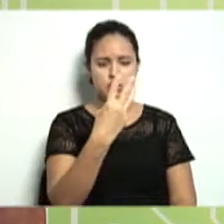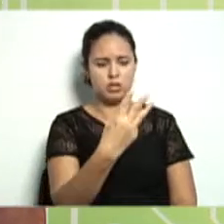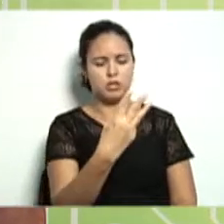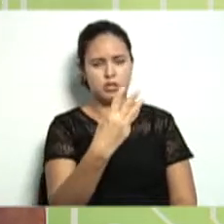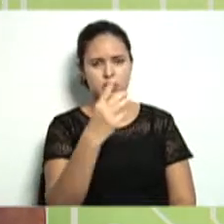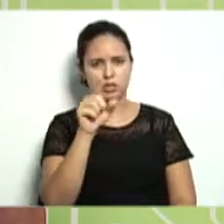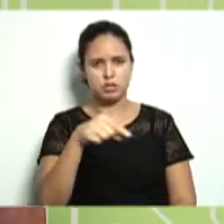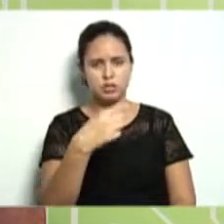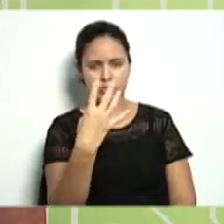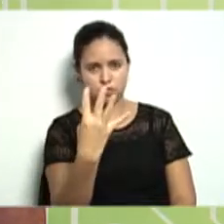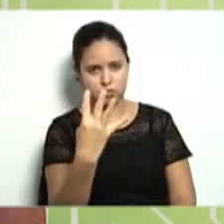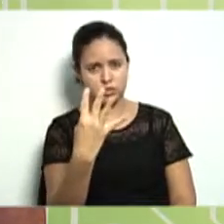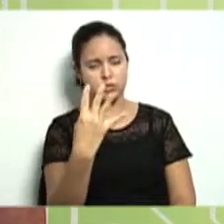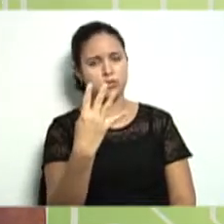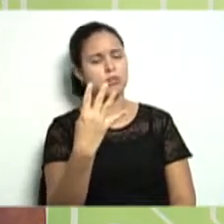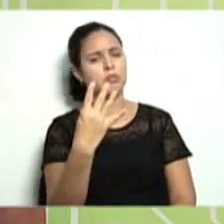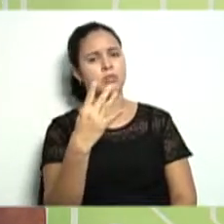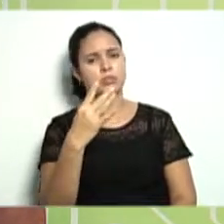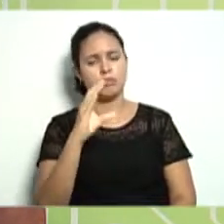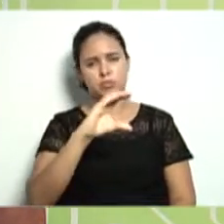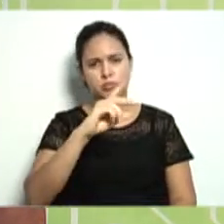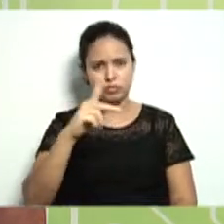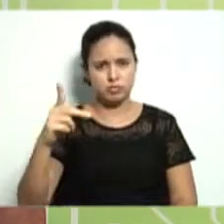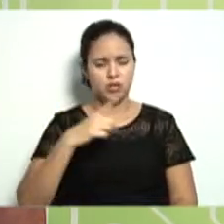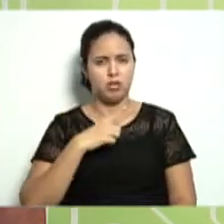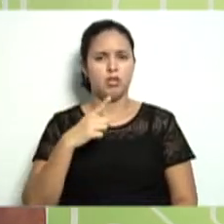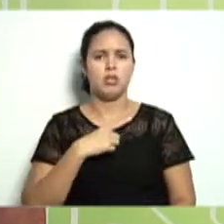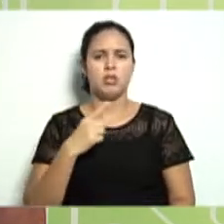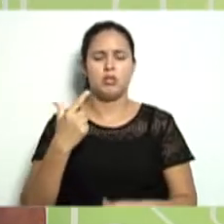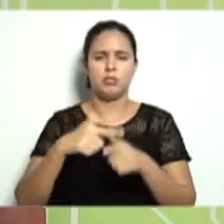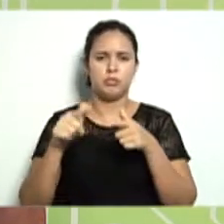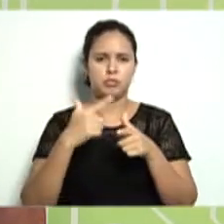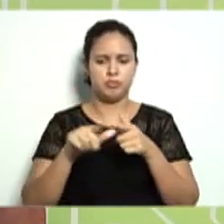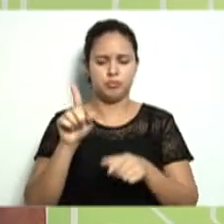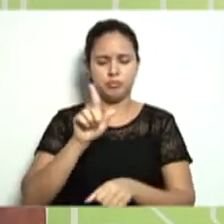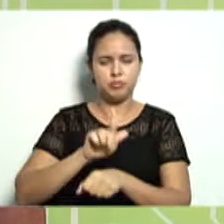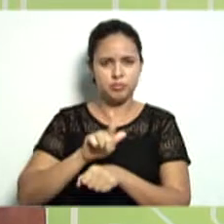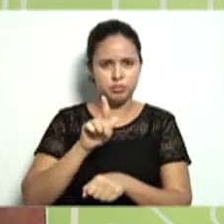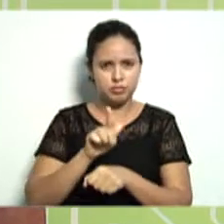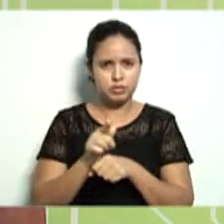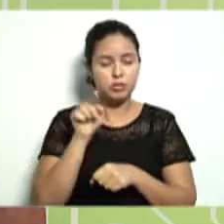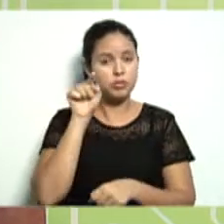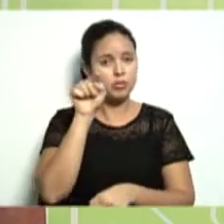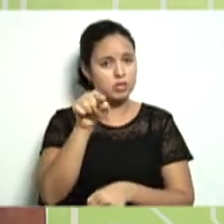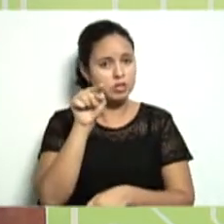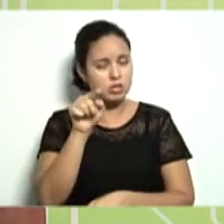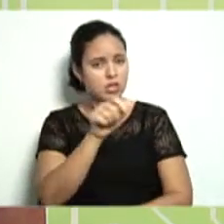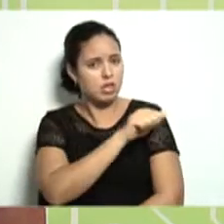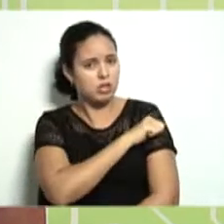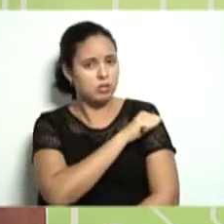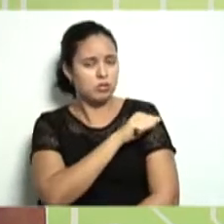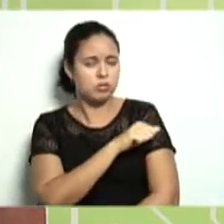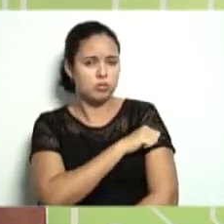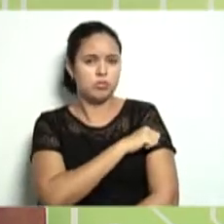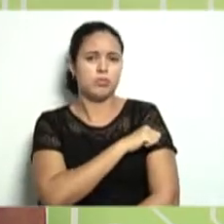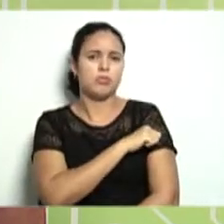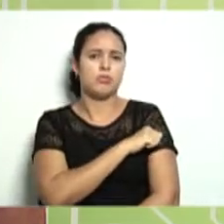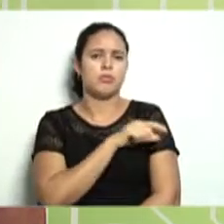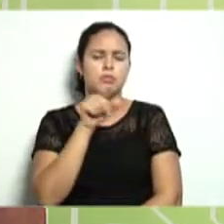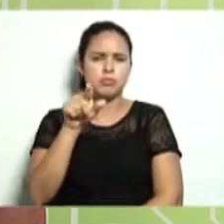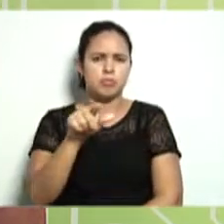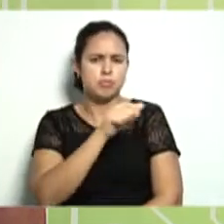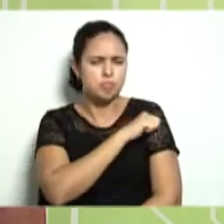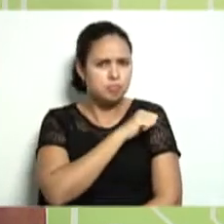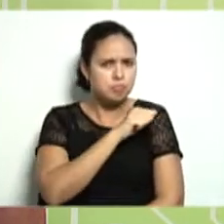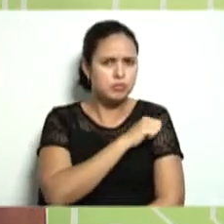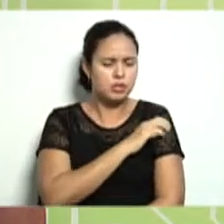3/4 das cooperativas elas têm problemas de gestão. E você, nosso estudante, nosso aluno